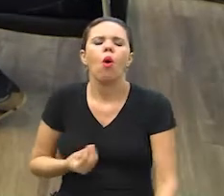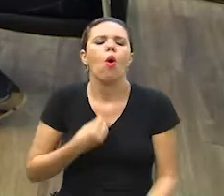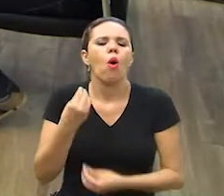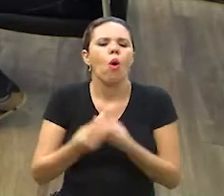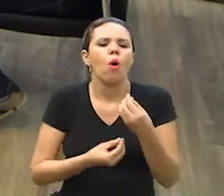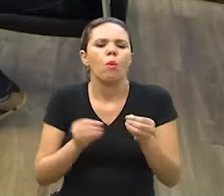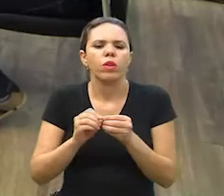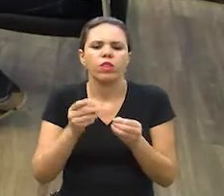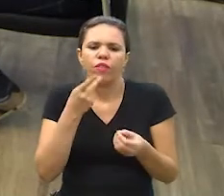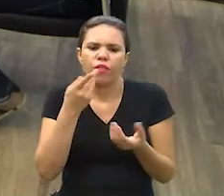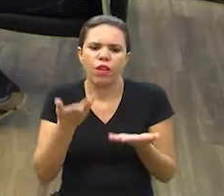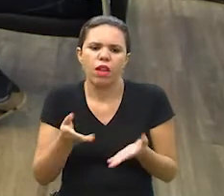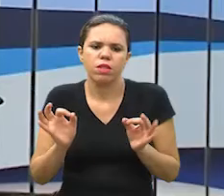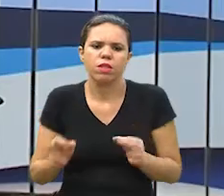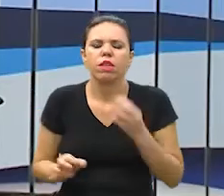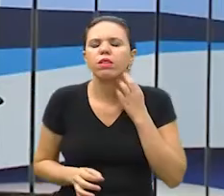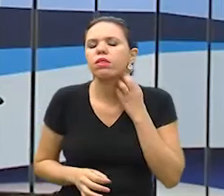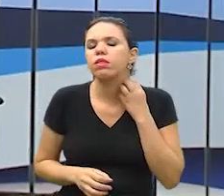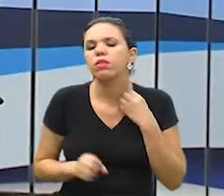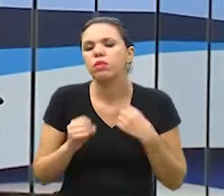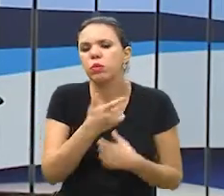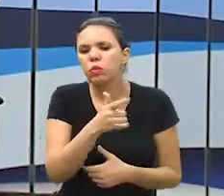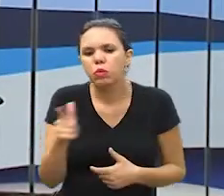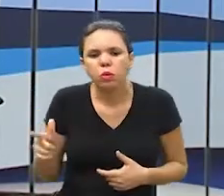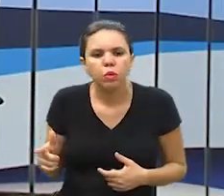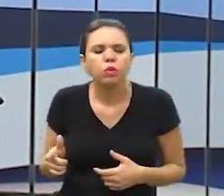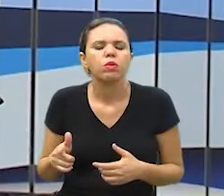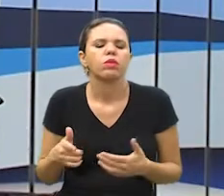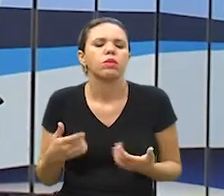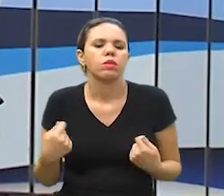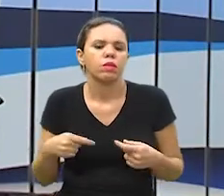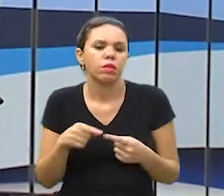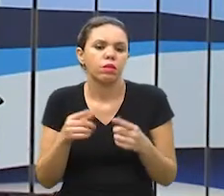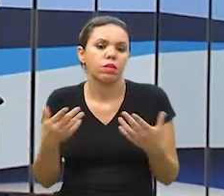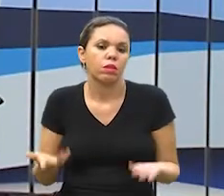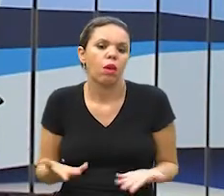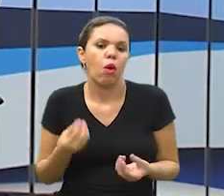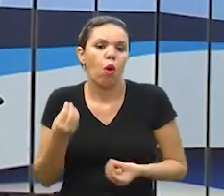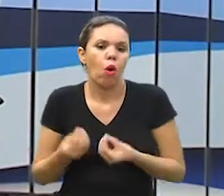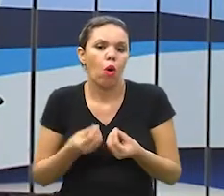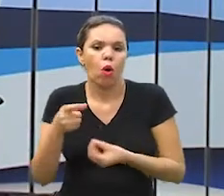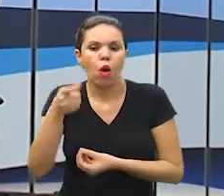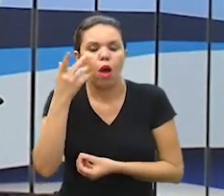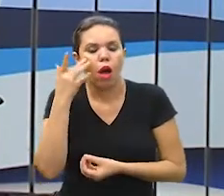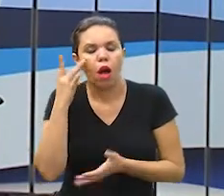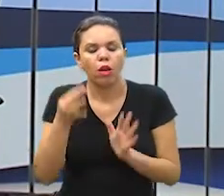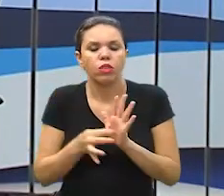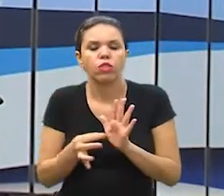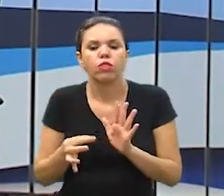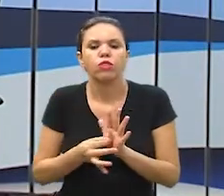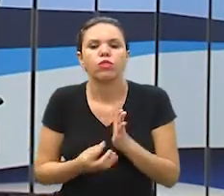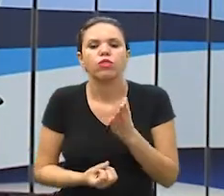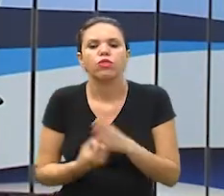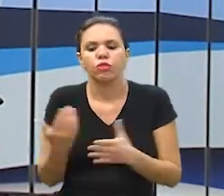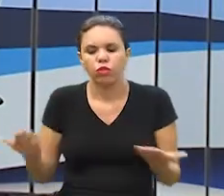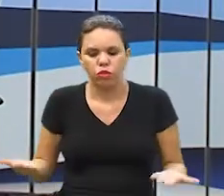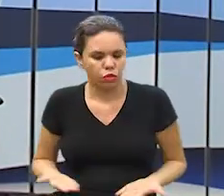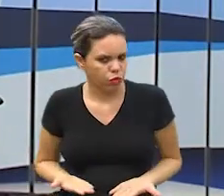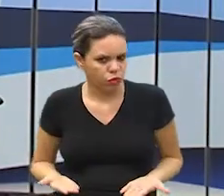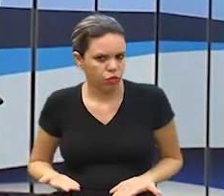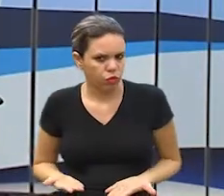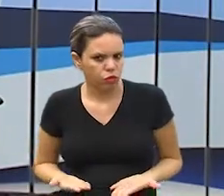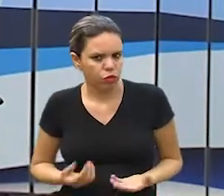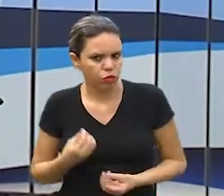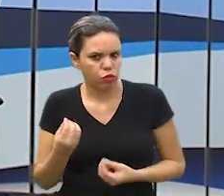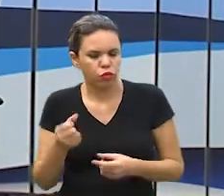a gente está falando é correta, se não tem o apelo necessário. Como é que a senhora enxerga o que está acontecendo